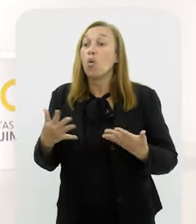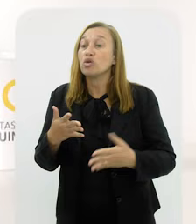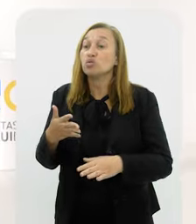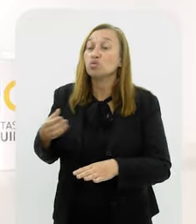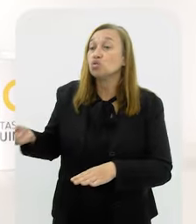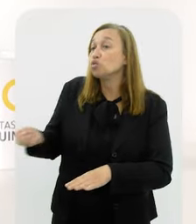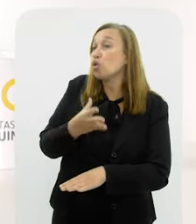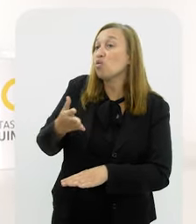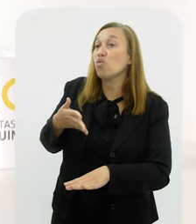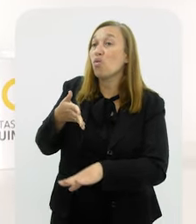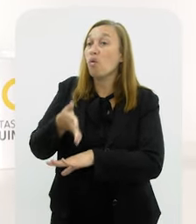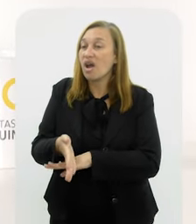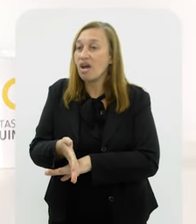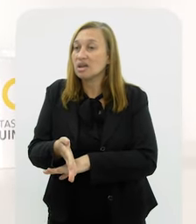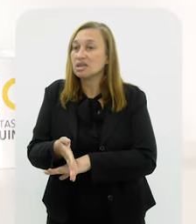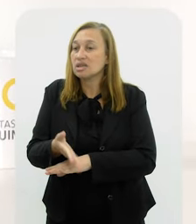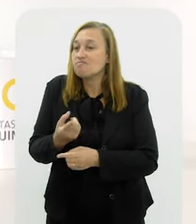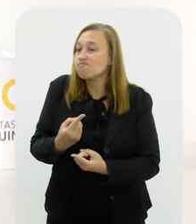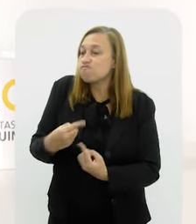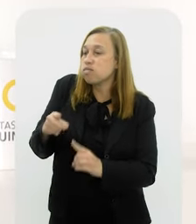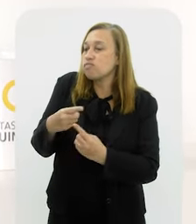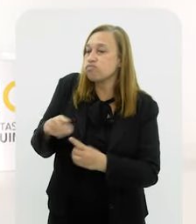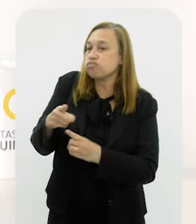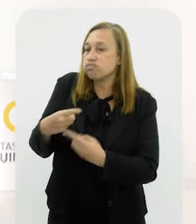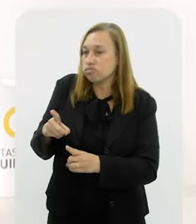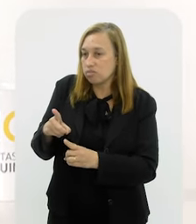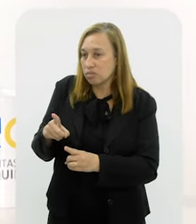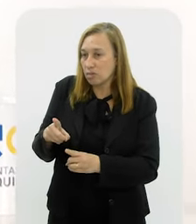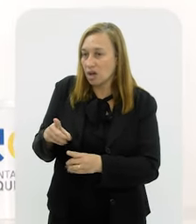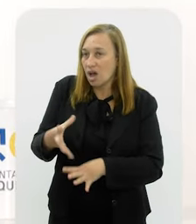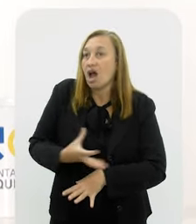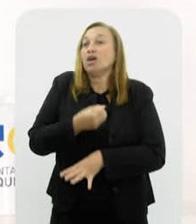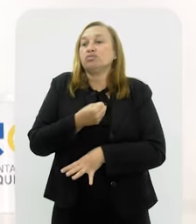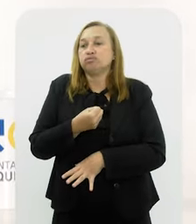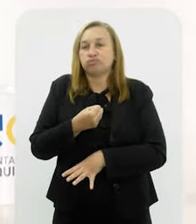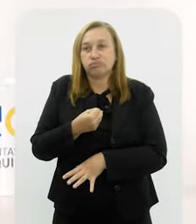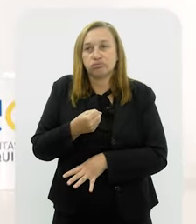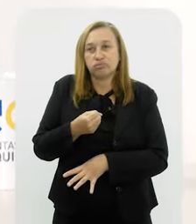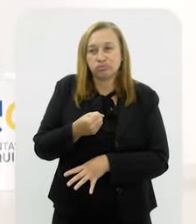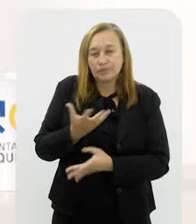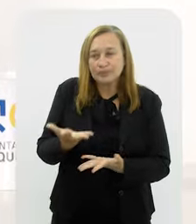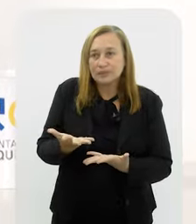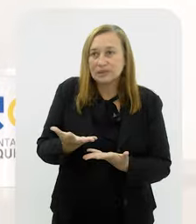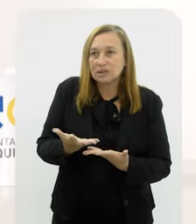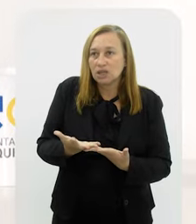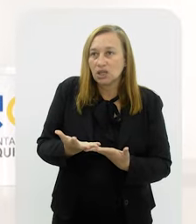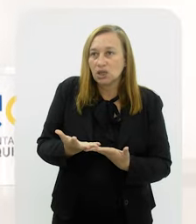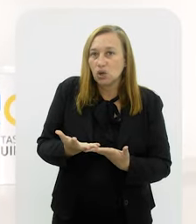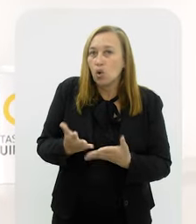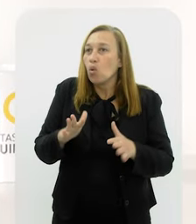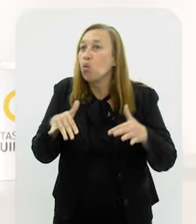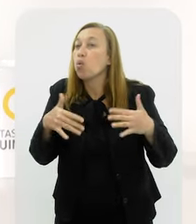novo vem, cara, ele sempre provoca alguma coisa, sempre causa um espanto, sempre causa disso.